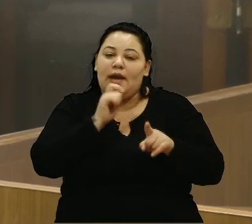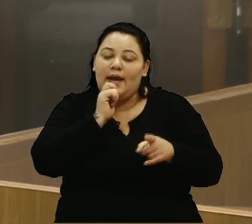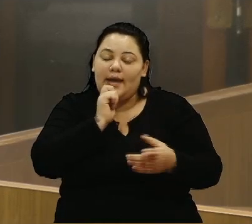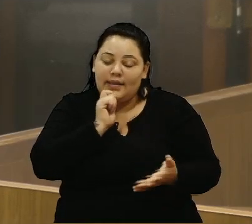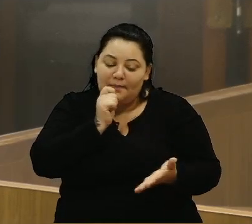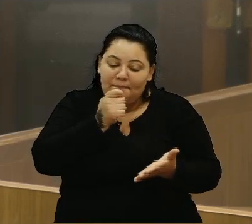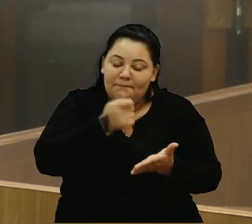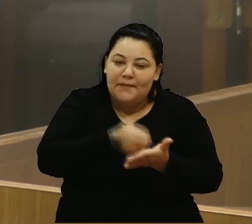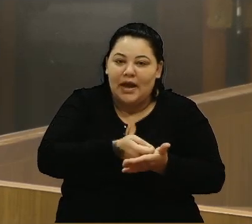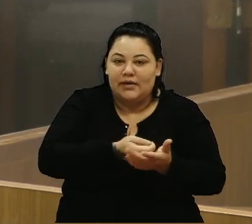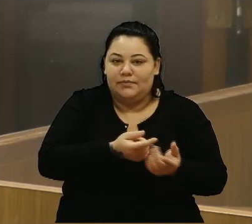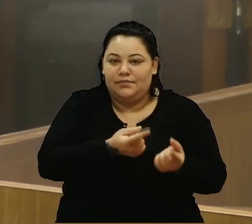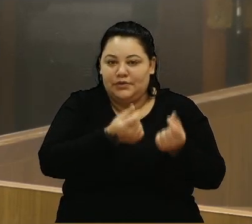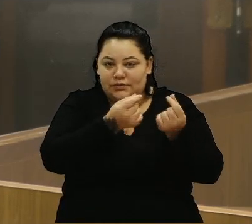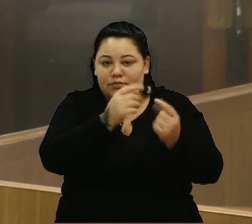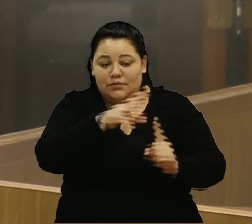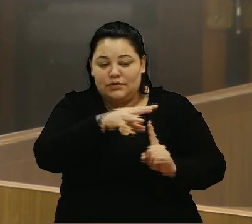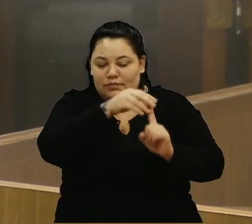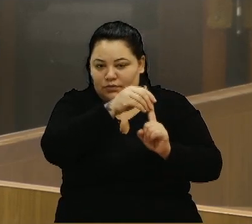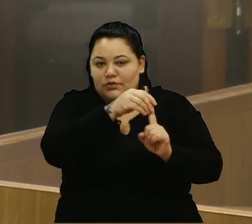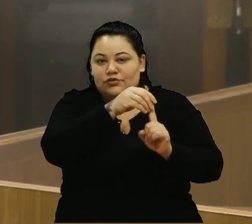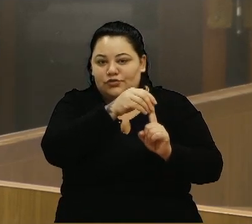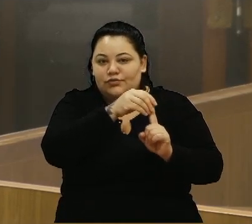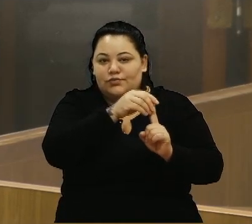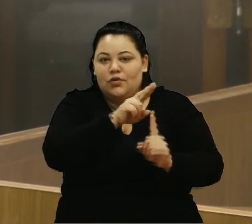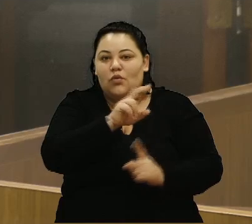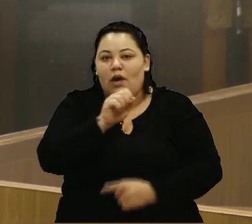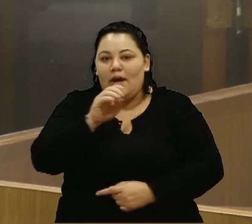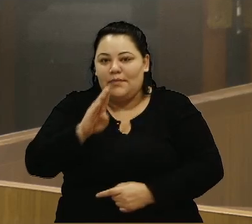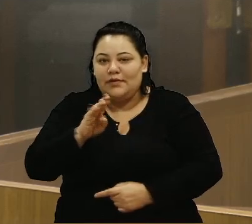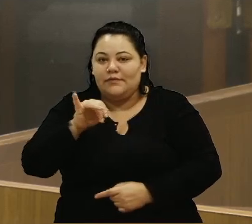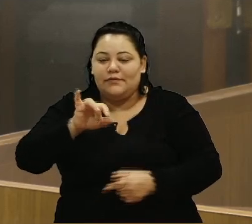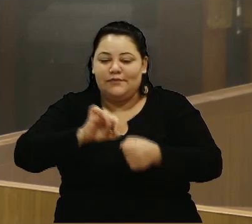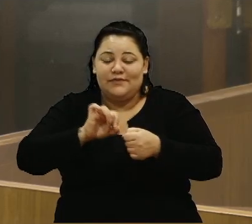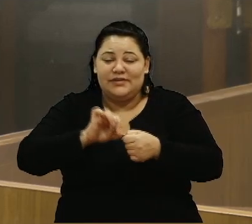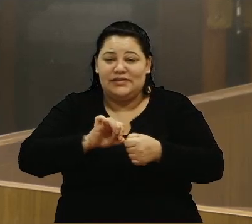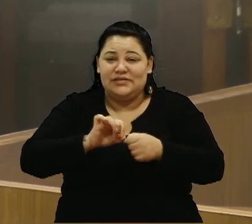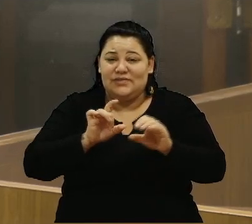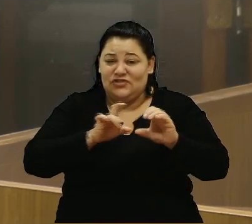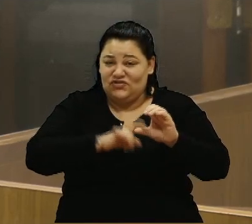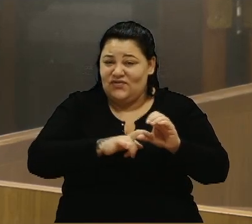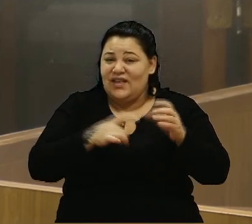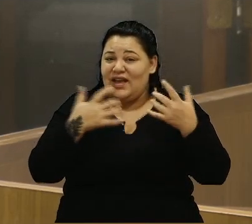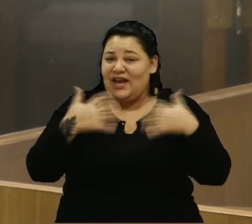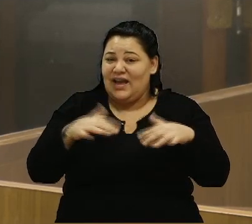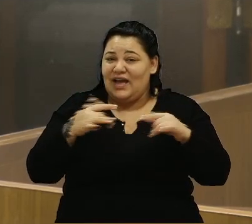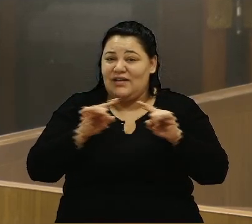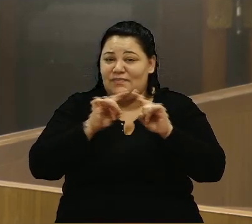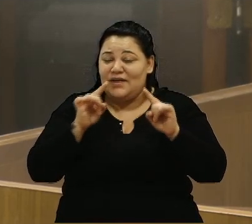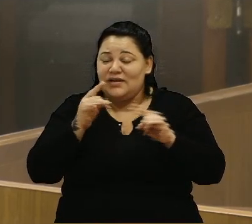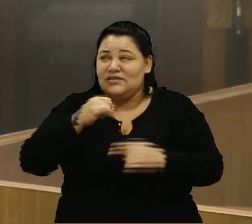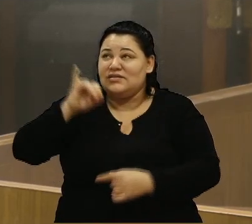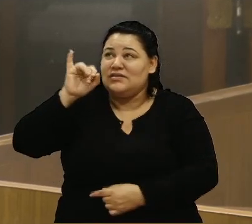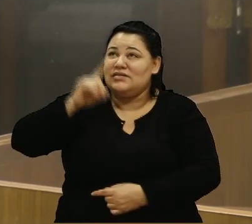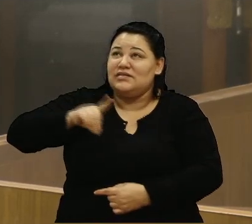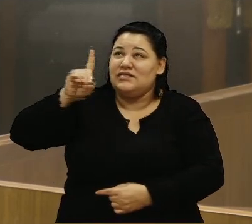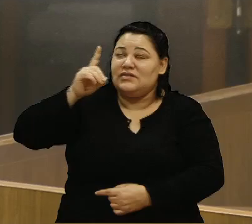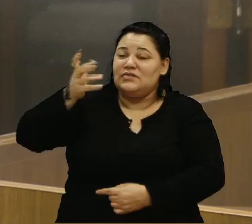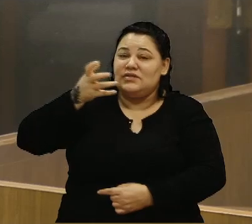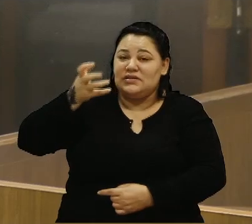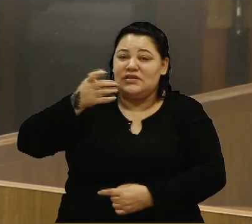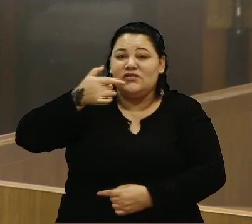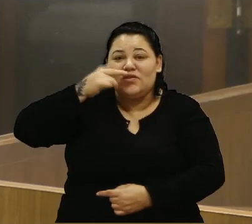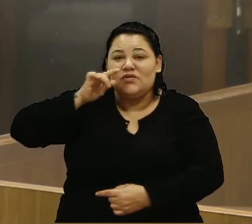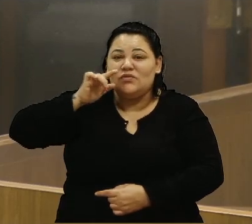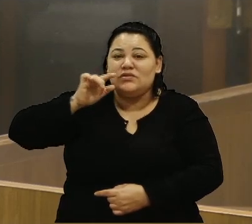preço, principalmente a UAB, que ficou com uma dívida exorbitante, mas, se Deus quiser, a gente vai conseguir dar volta.